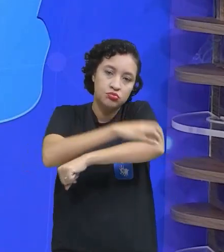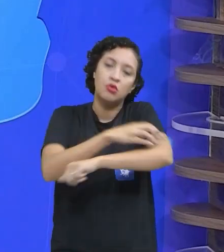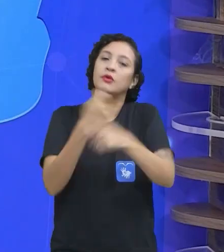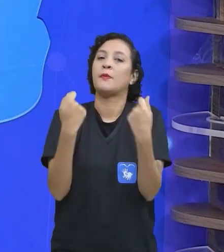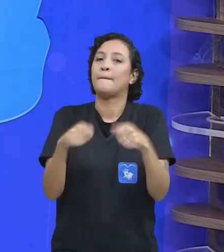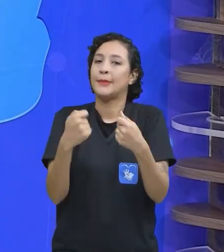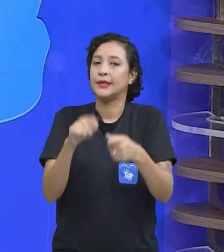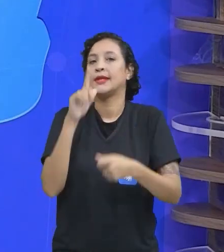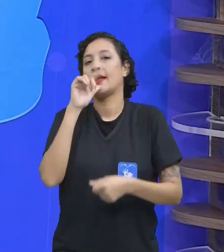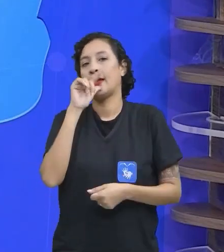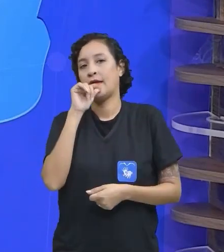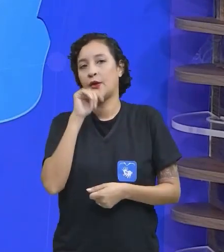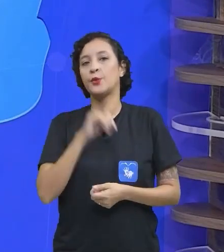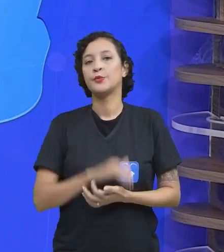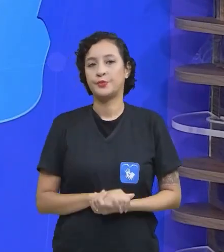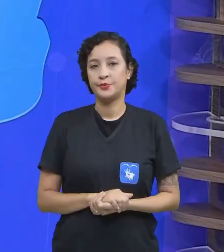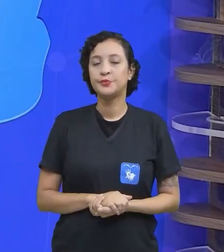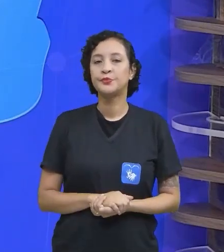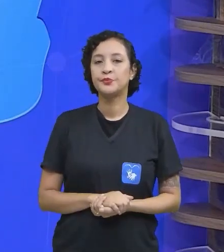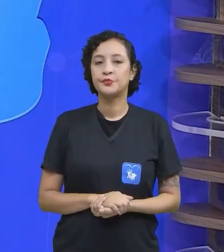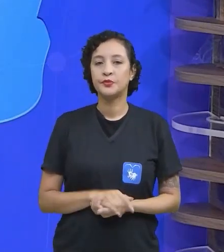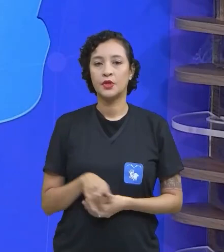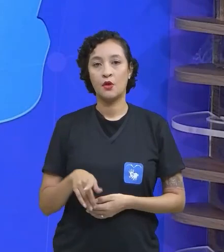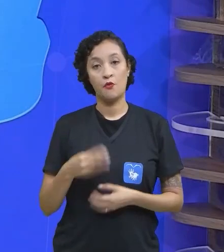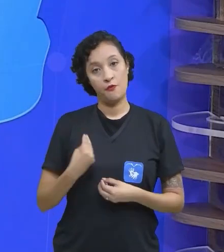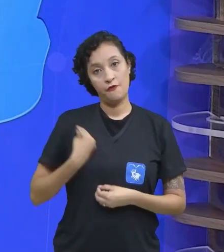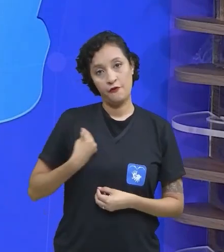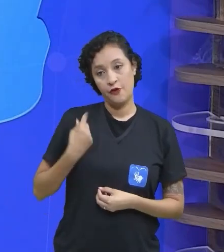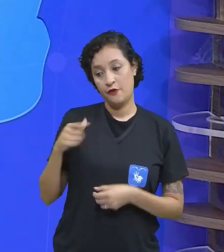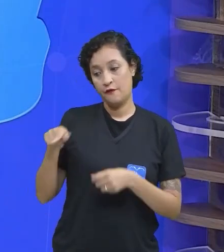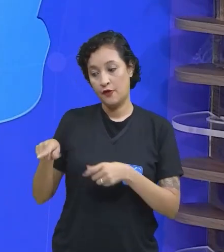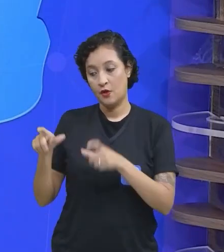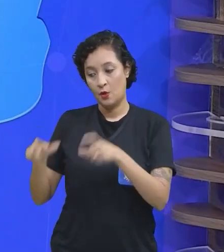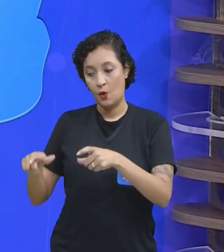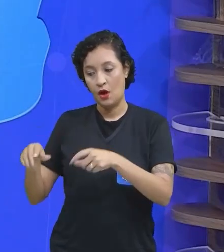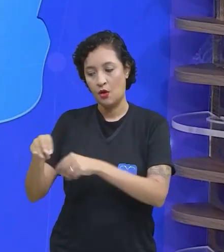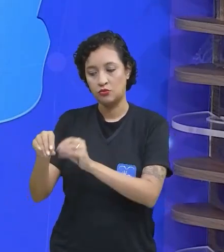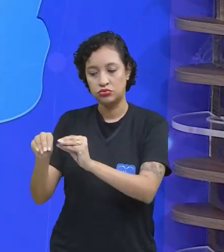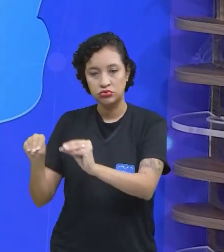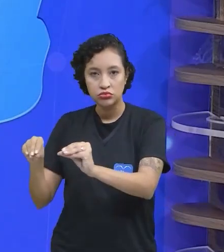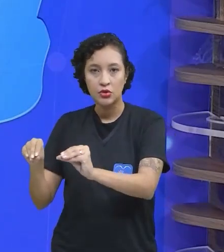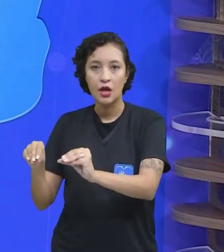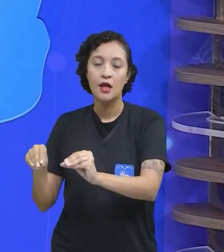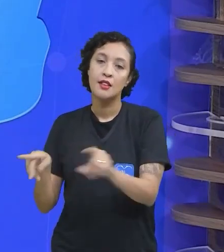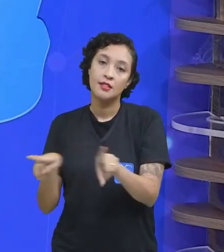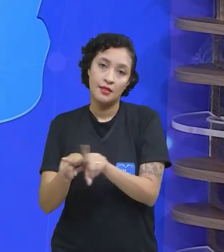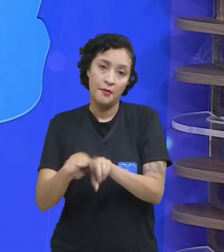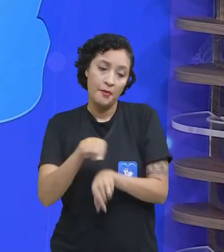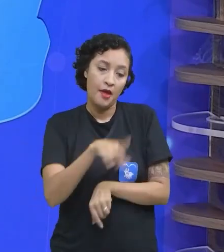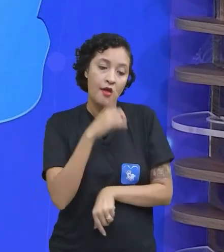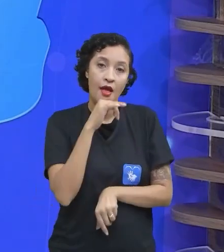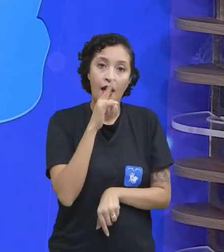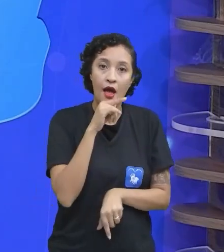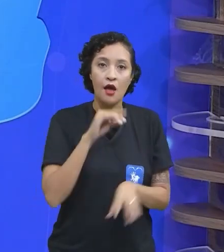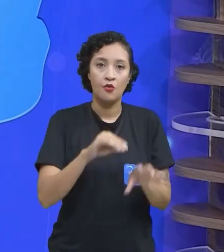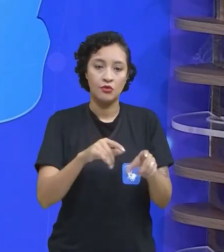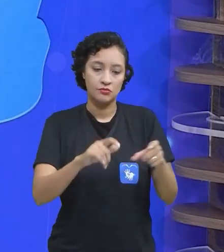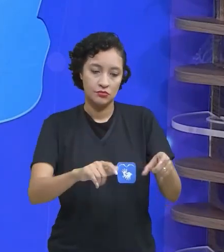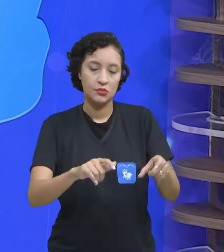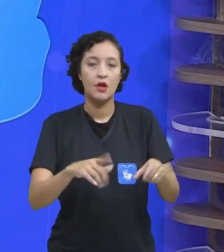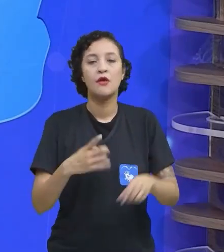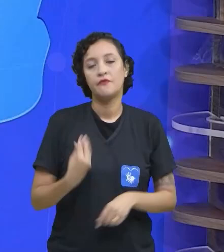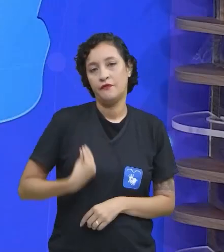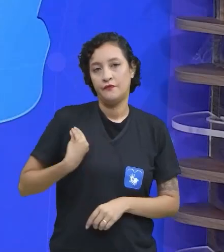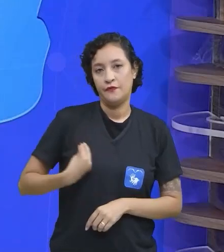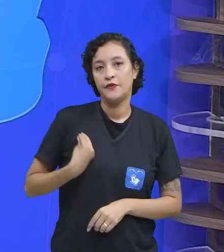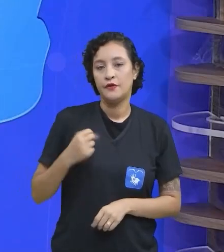se reproduzir. Então, ele vive tanto na terra quanto na água. Ele precisa da umidade para sobreviver